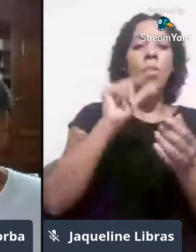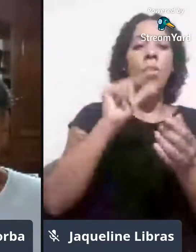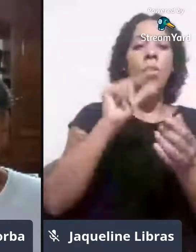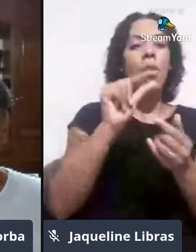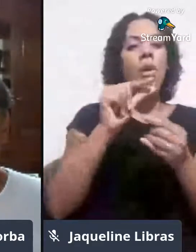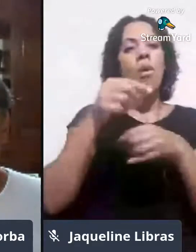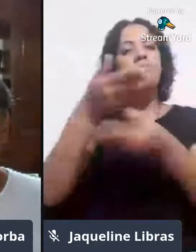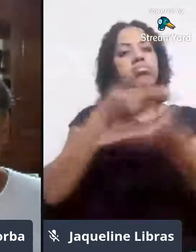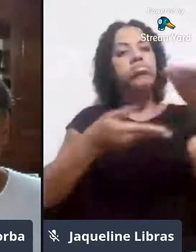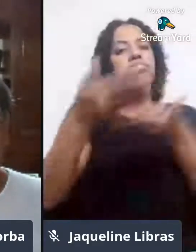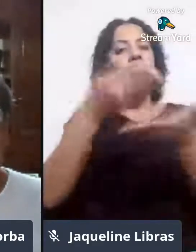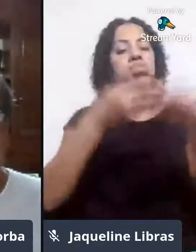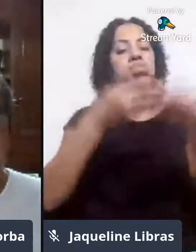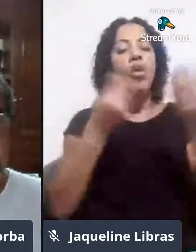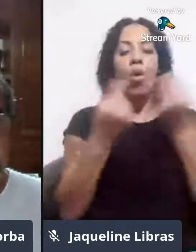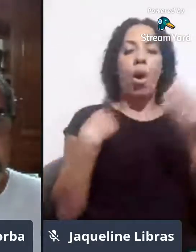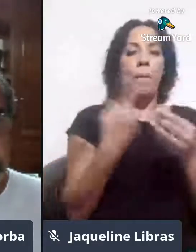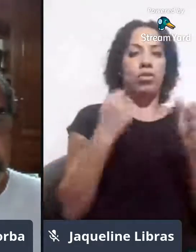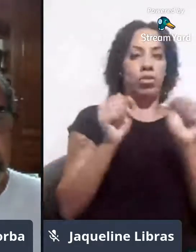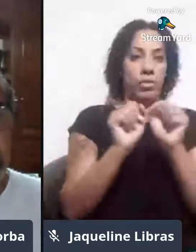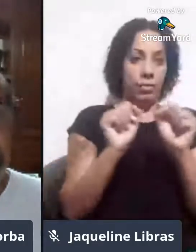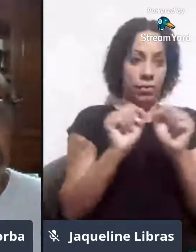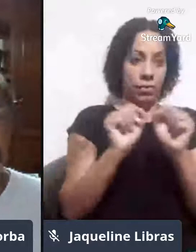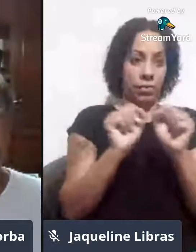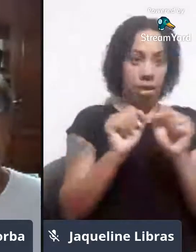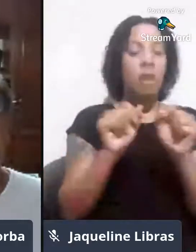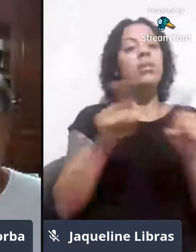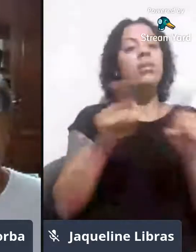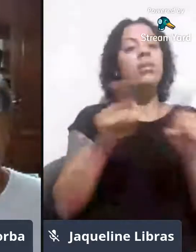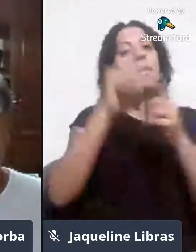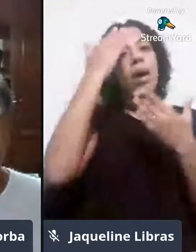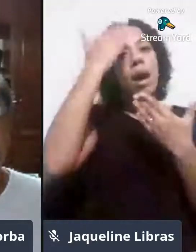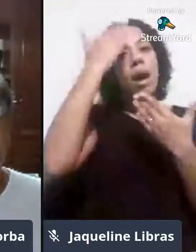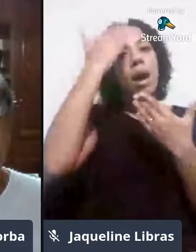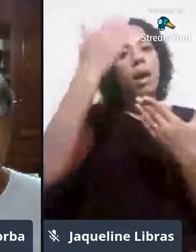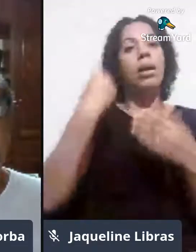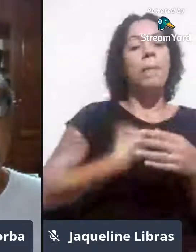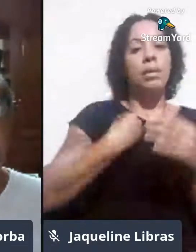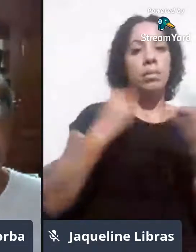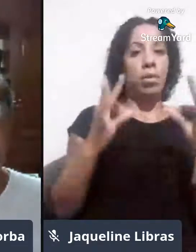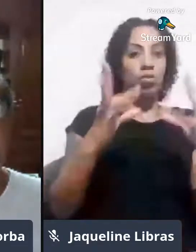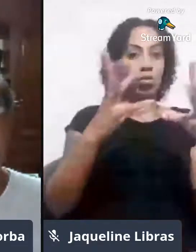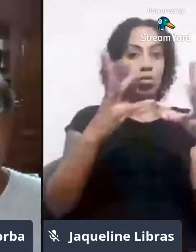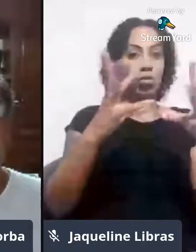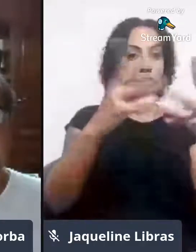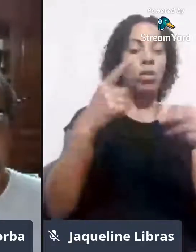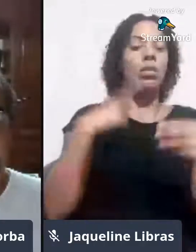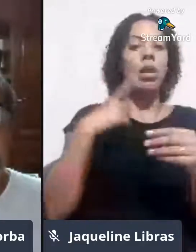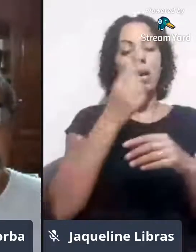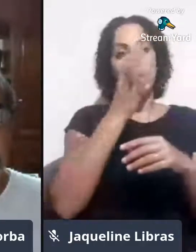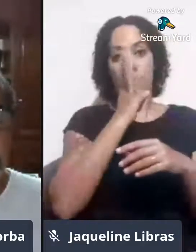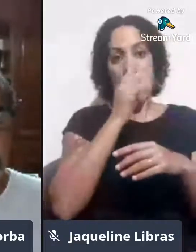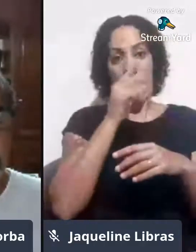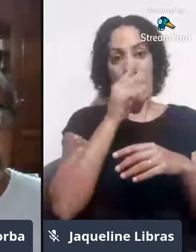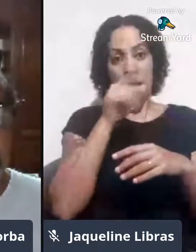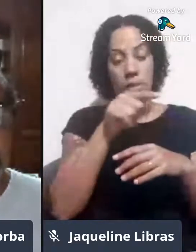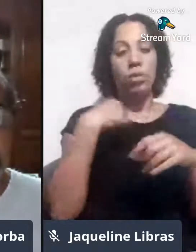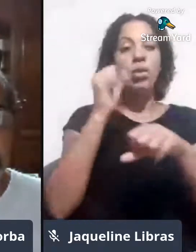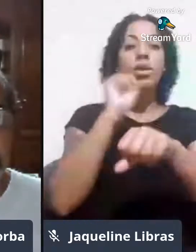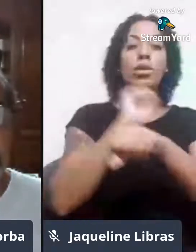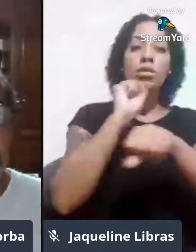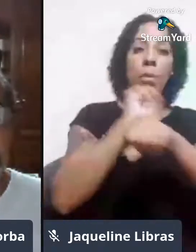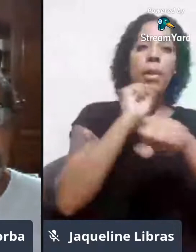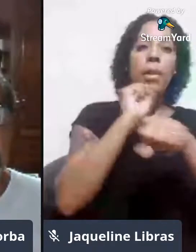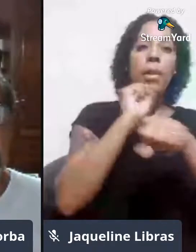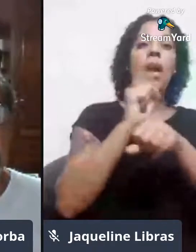nós temos feito e agradeço aí a participação de todos que estão nos assistindo. Espero aí que seja realmente um